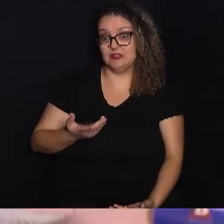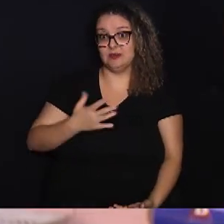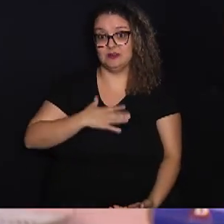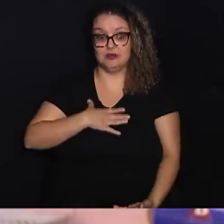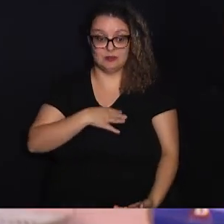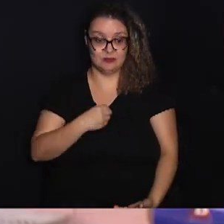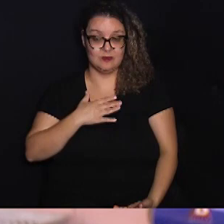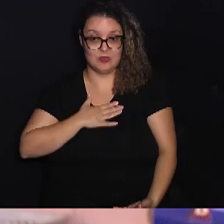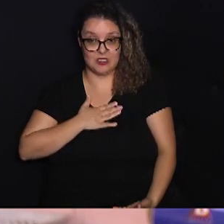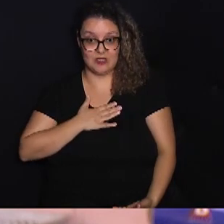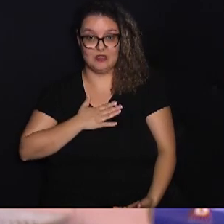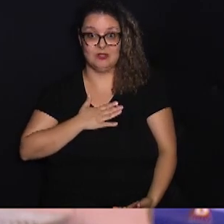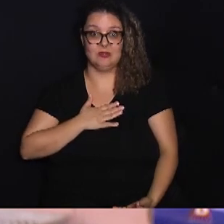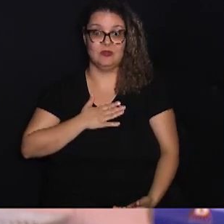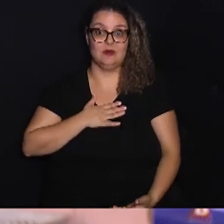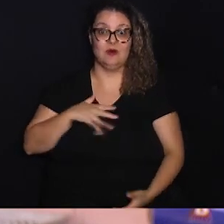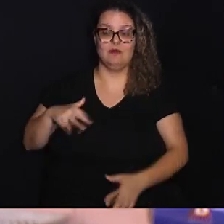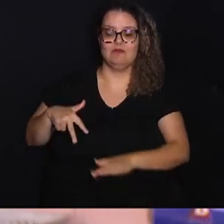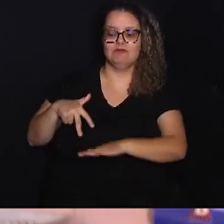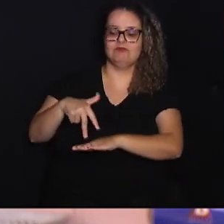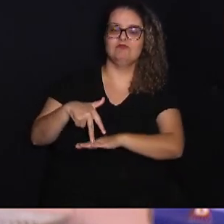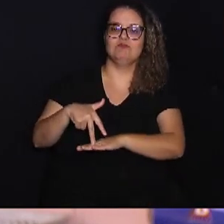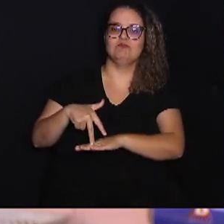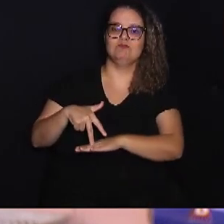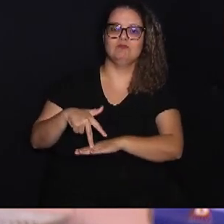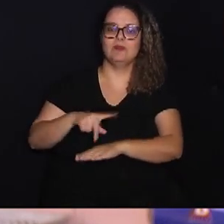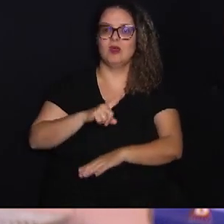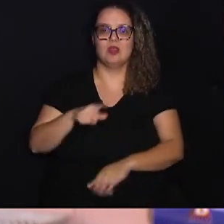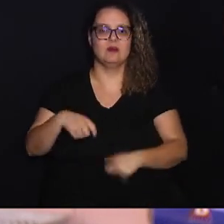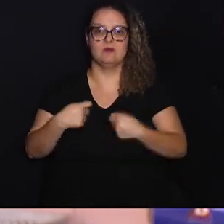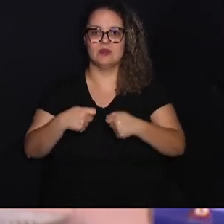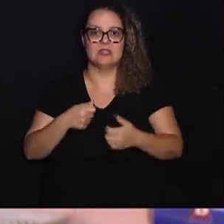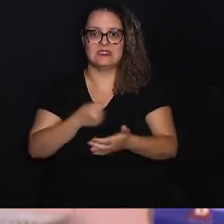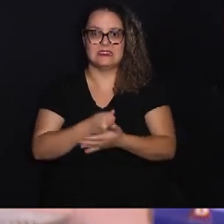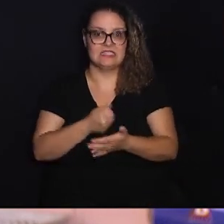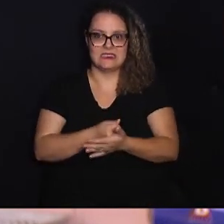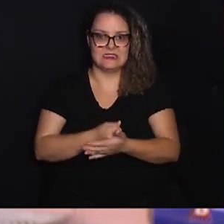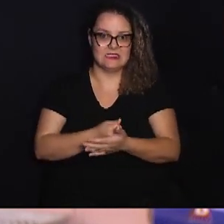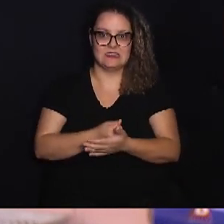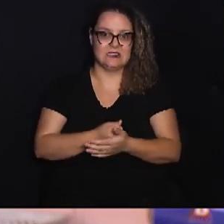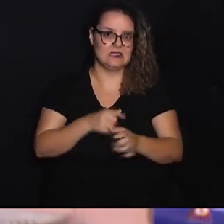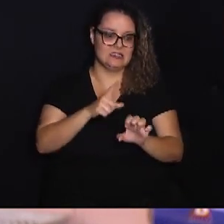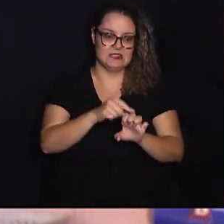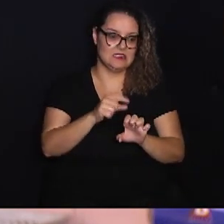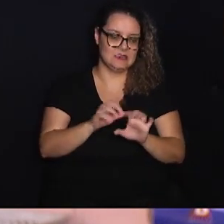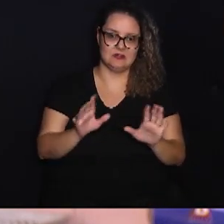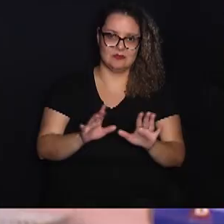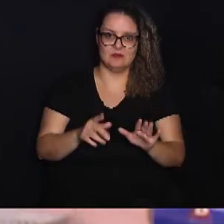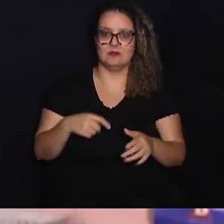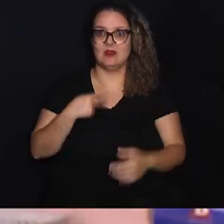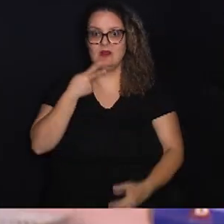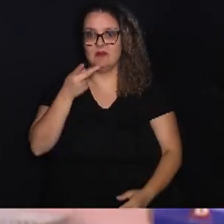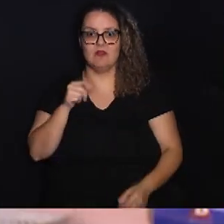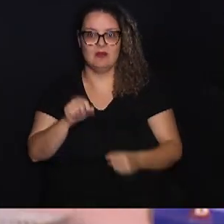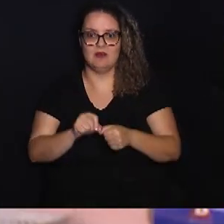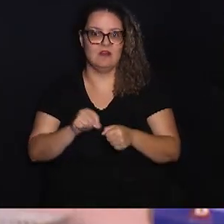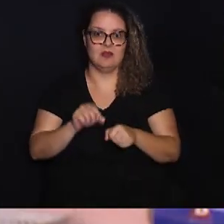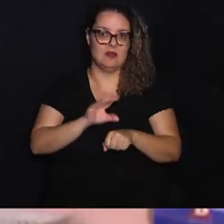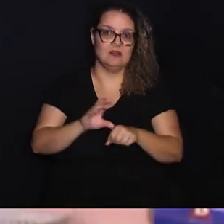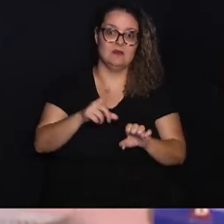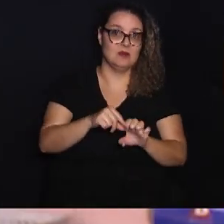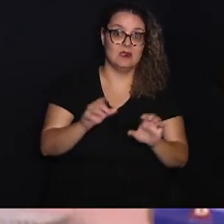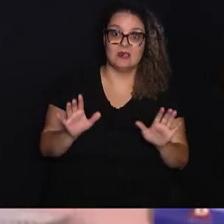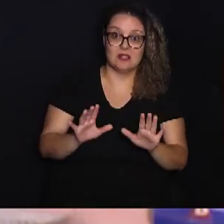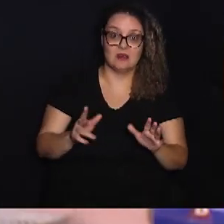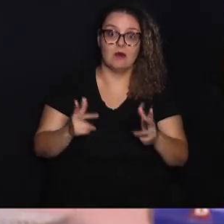filhos um protagonismo. Eu não preciso forçar ele a ser um empreendedor. Eu não preciso falar para ele, vai fazer curso de empreendedorismo.